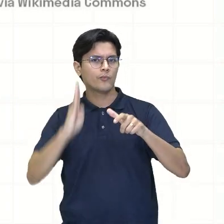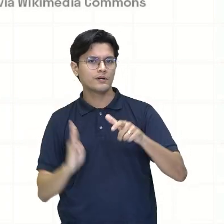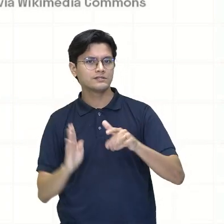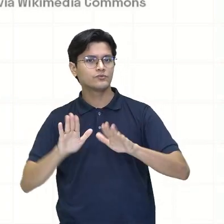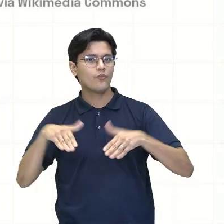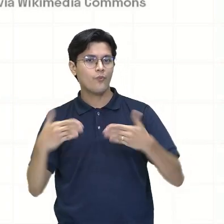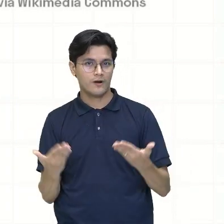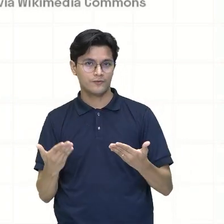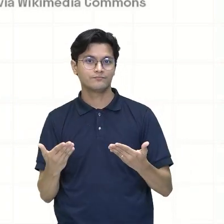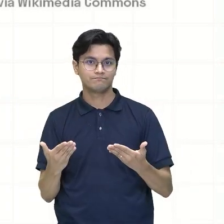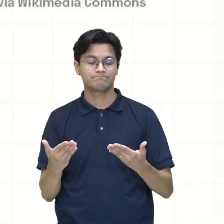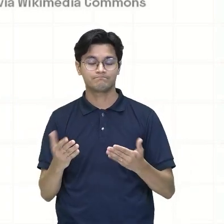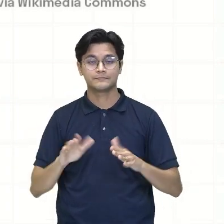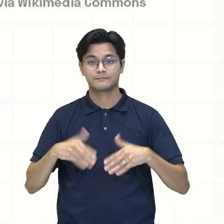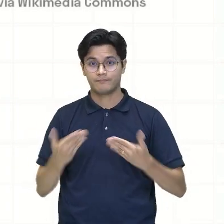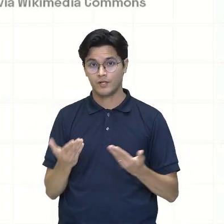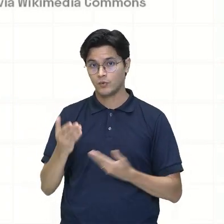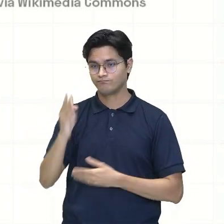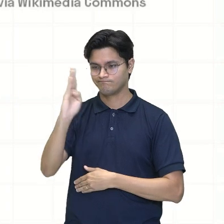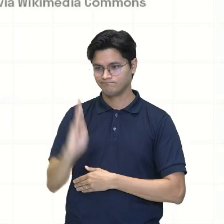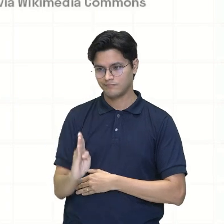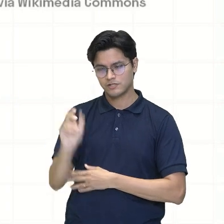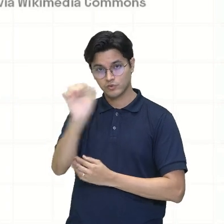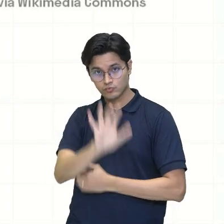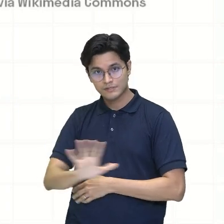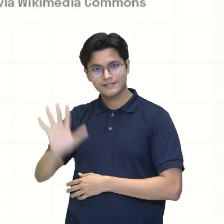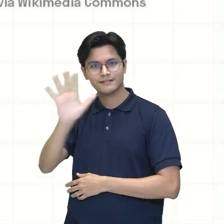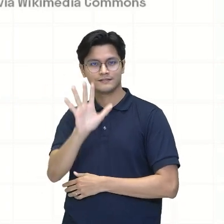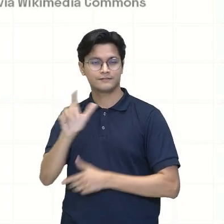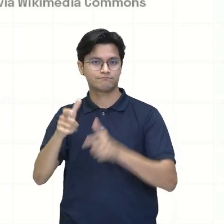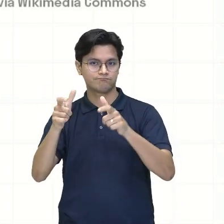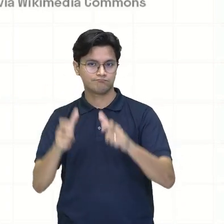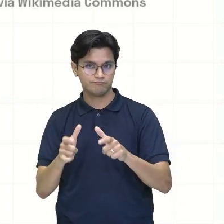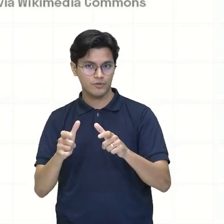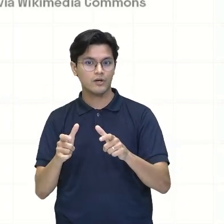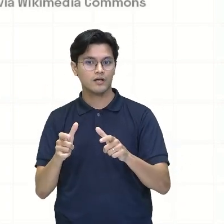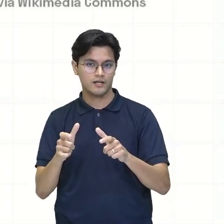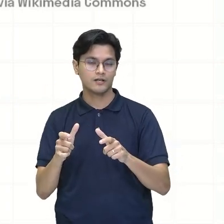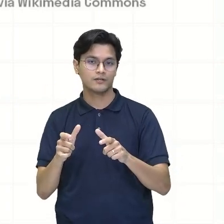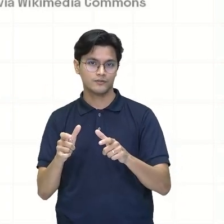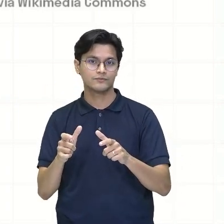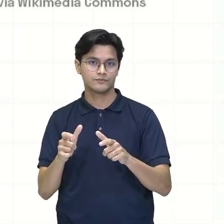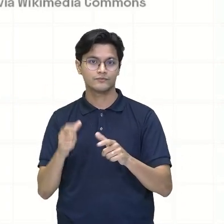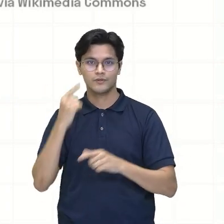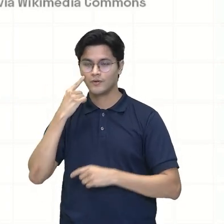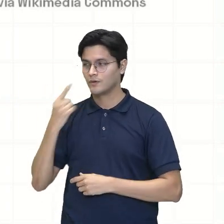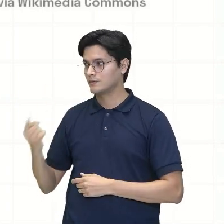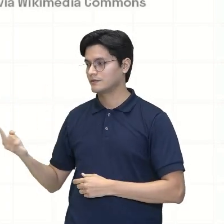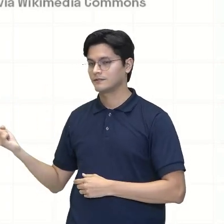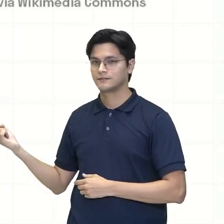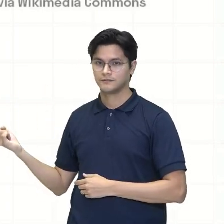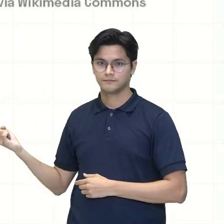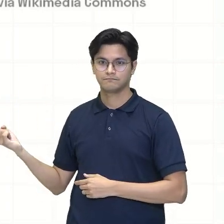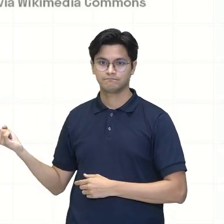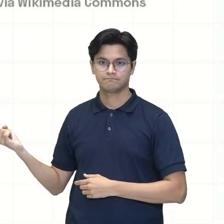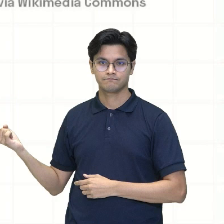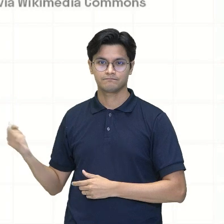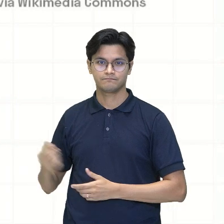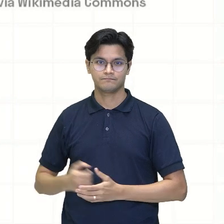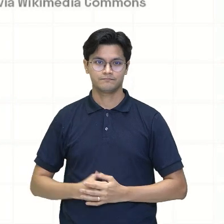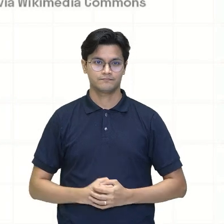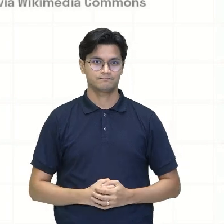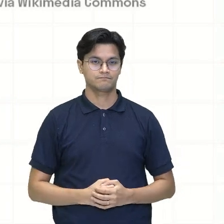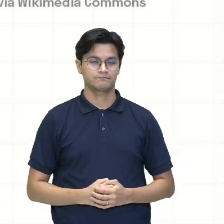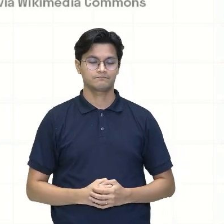né? O território brasileiro ele está localizado de acordo, né, com levando